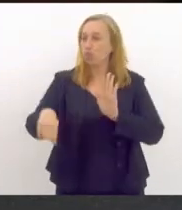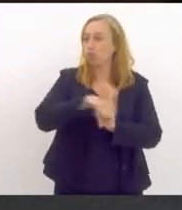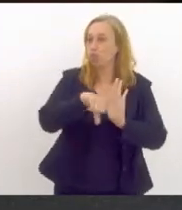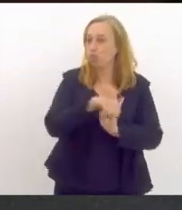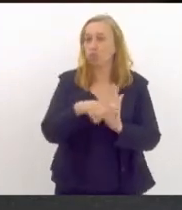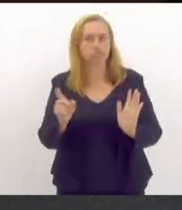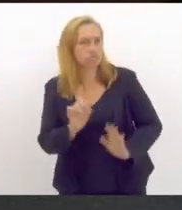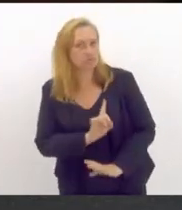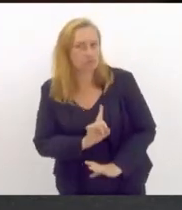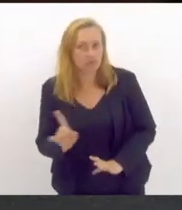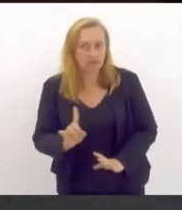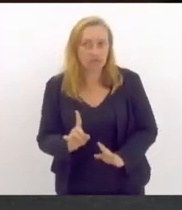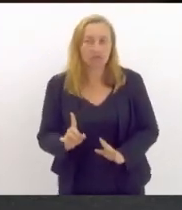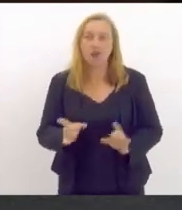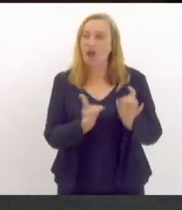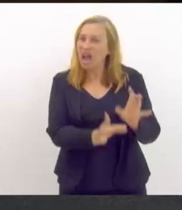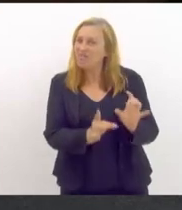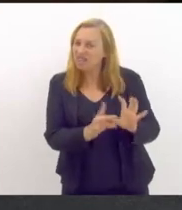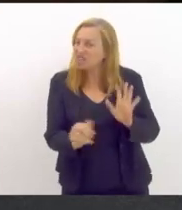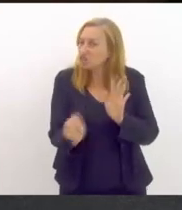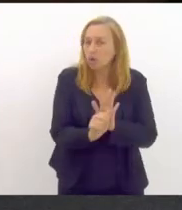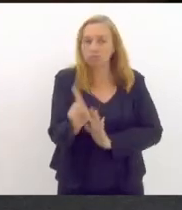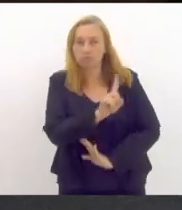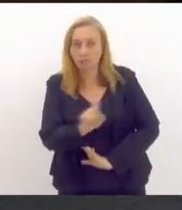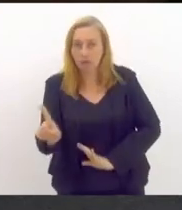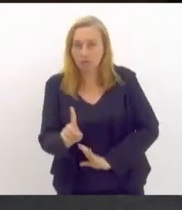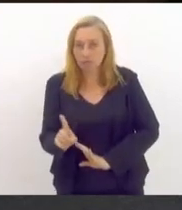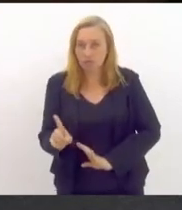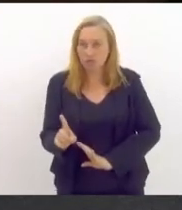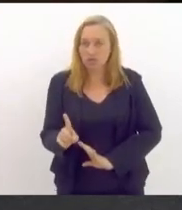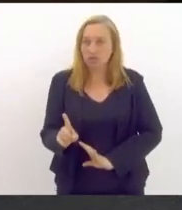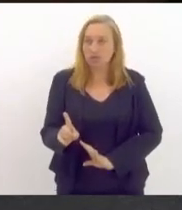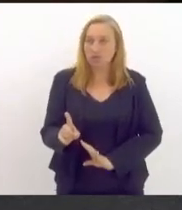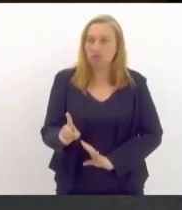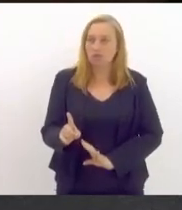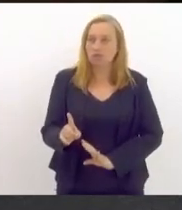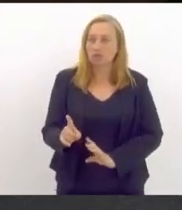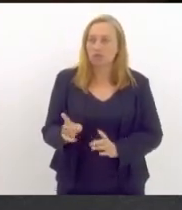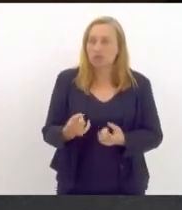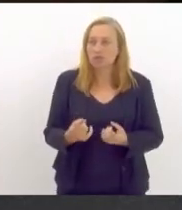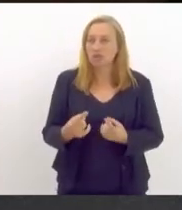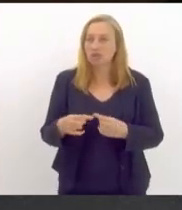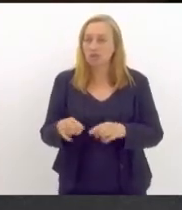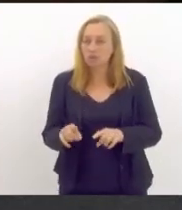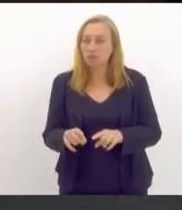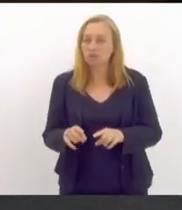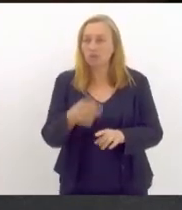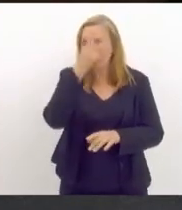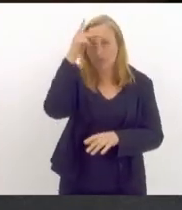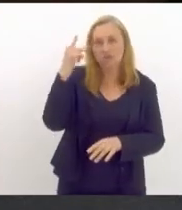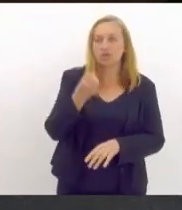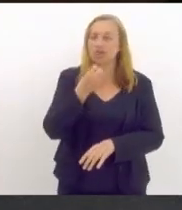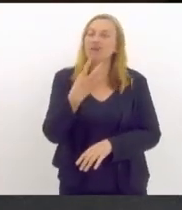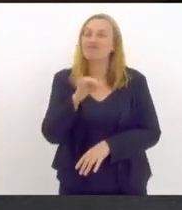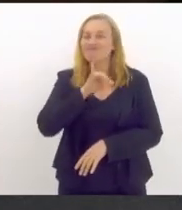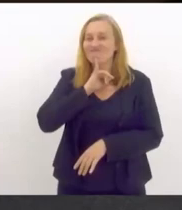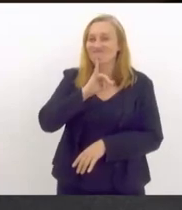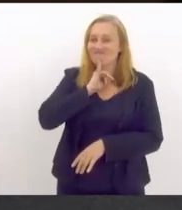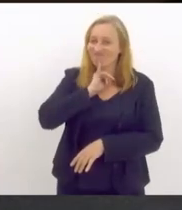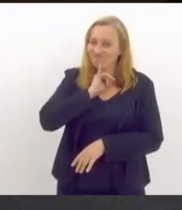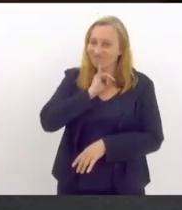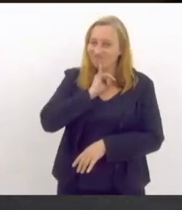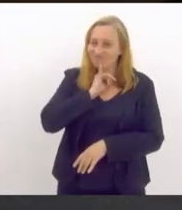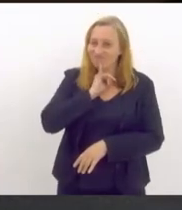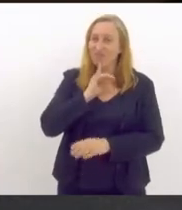a tipologia ou narcotráfico e que eh ofende ao morador ou cidadão de bem que infelizmente está sujeito